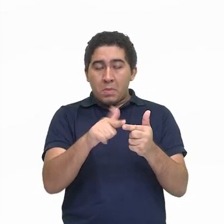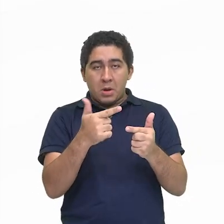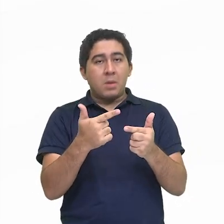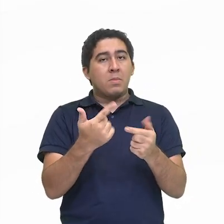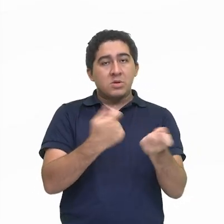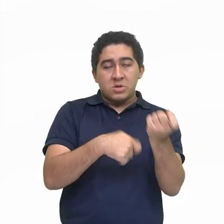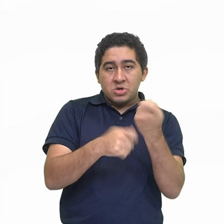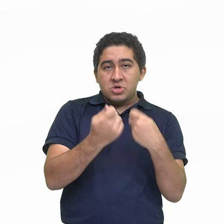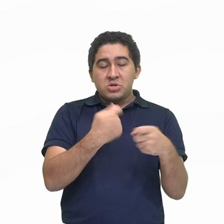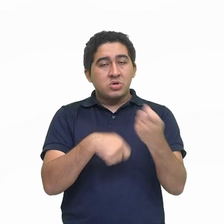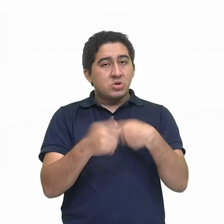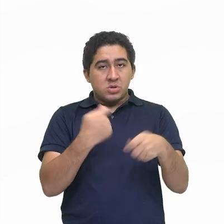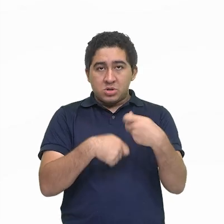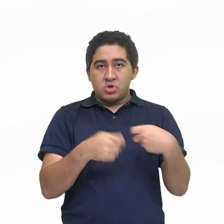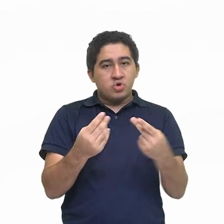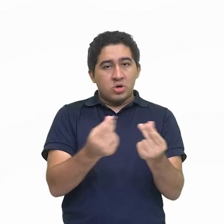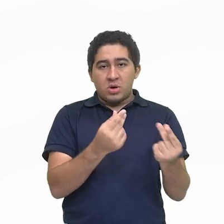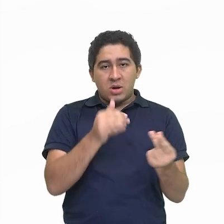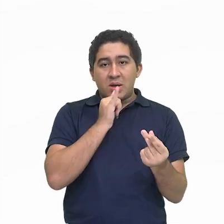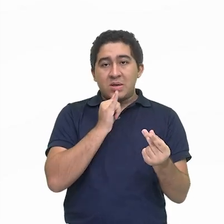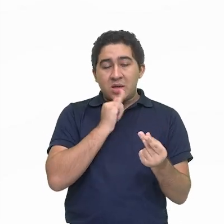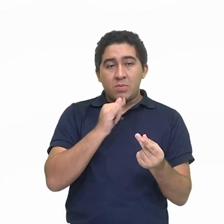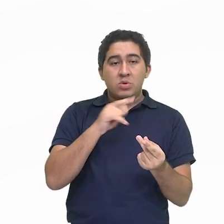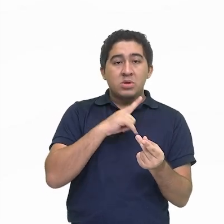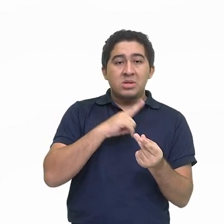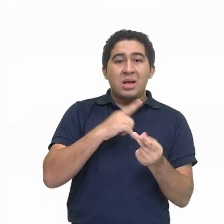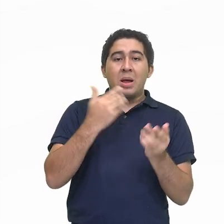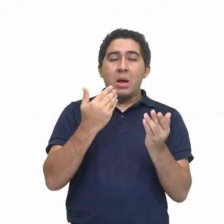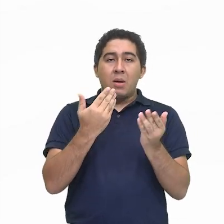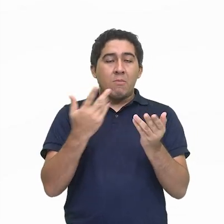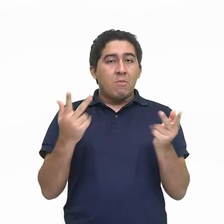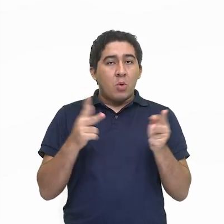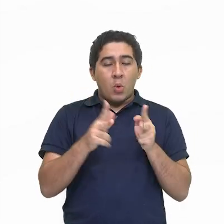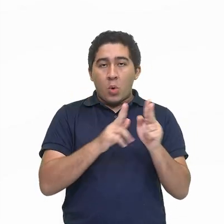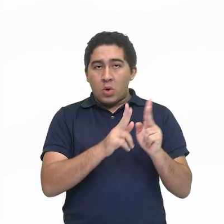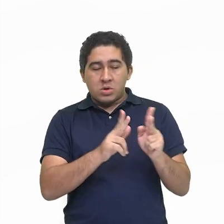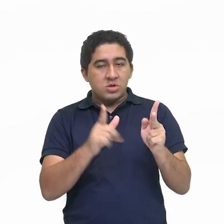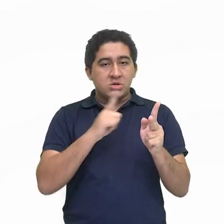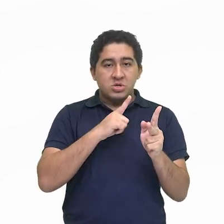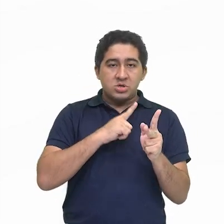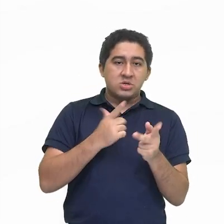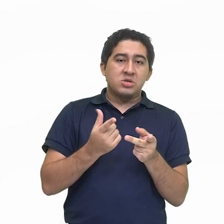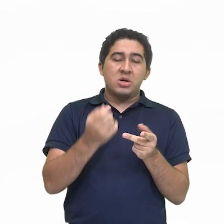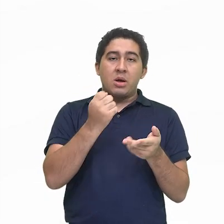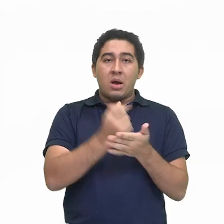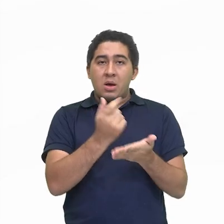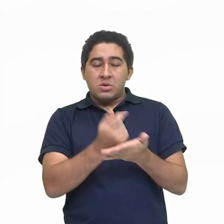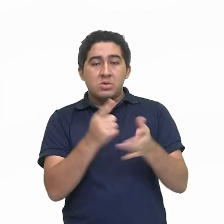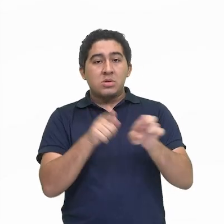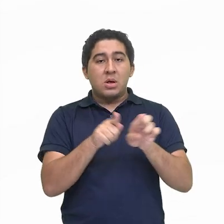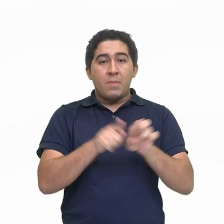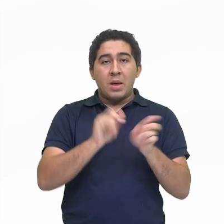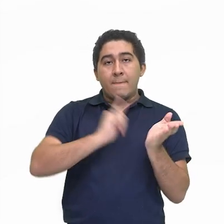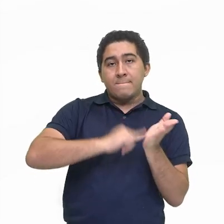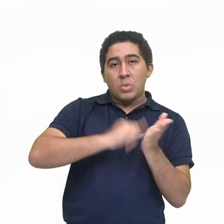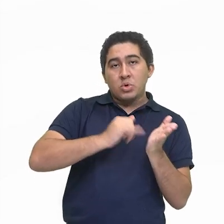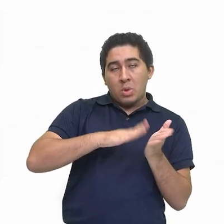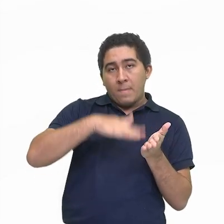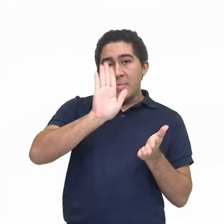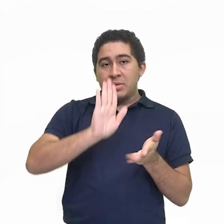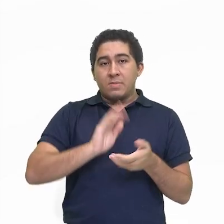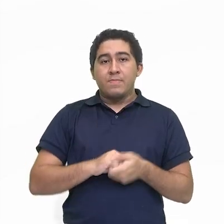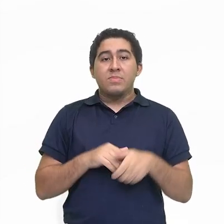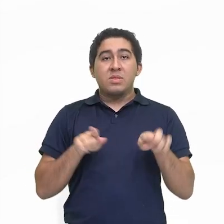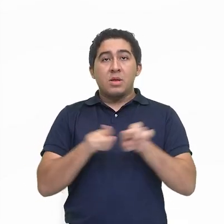de gastos e aumento de impostos, tá? A segunda fase vai ser a criação da